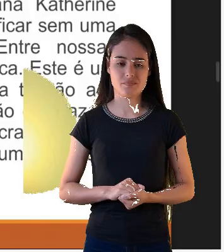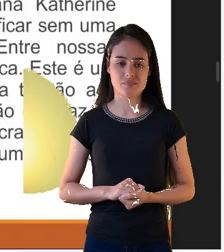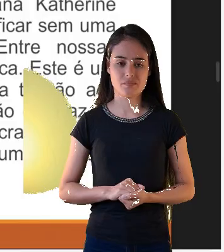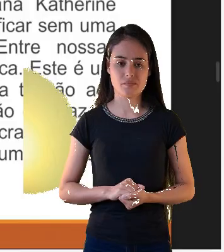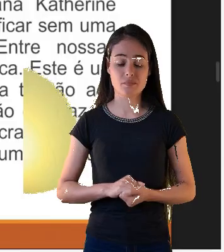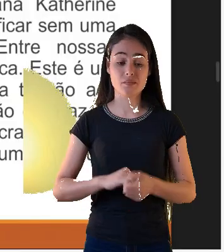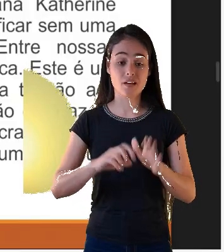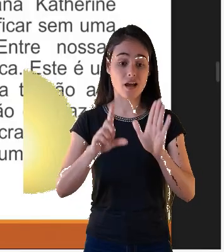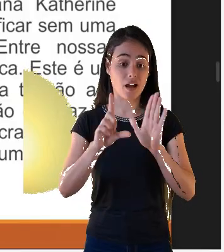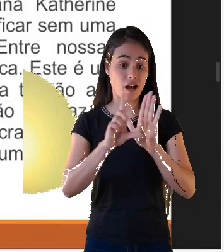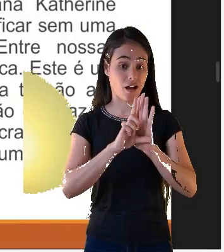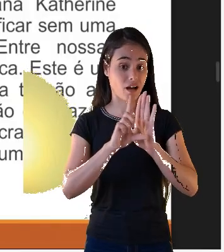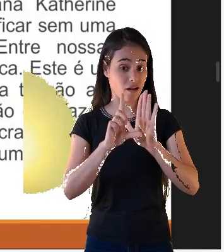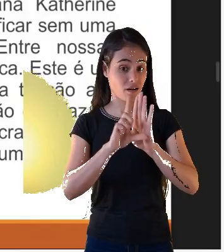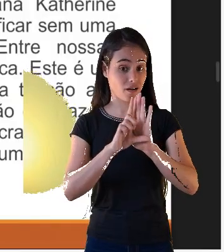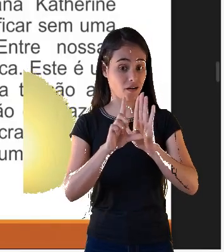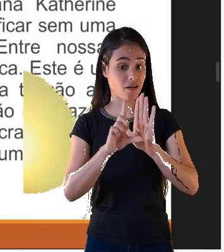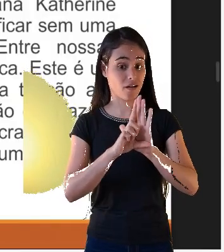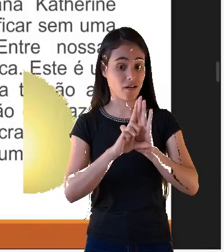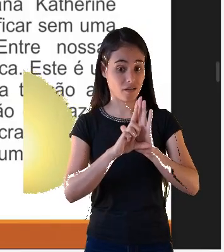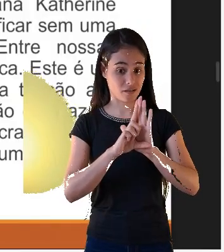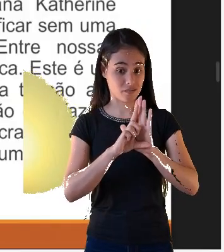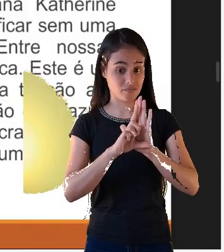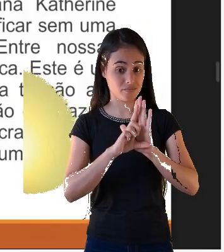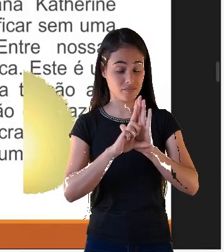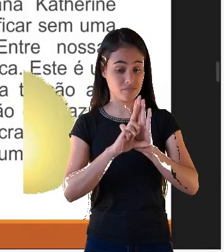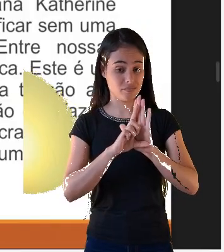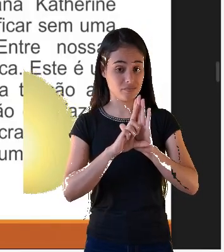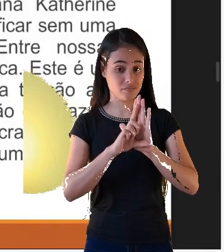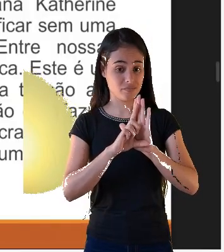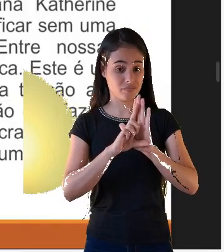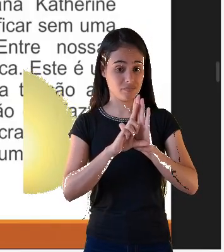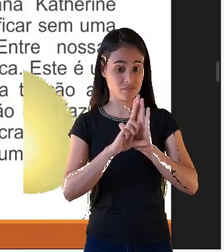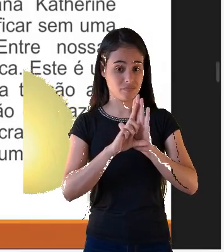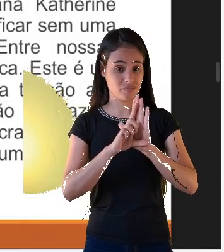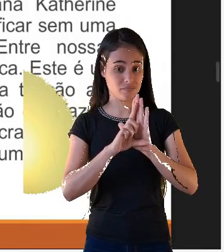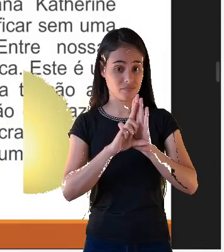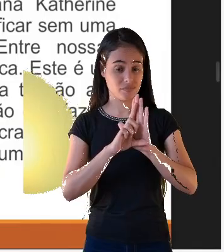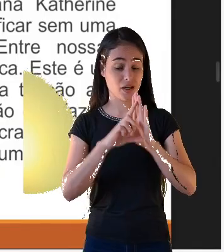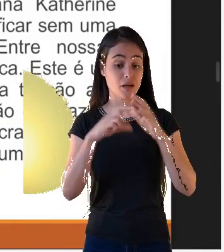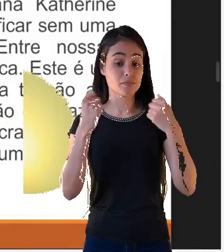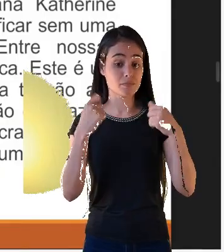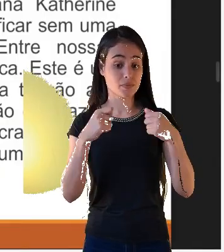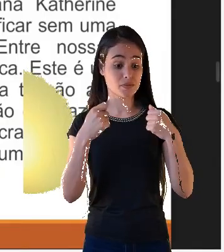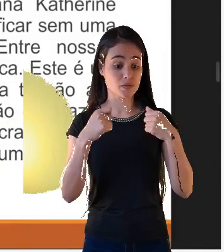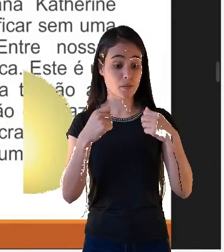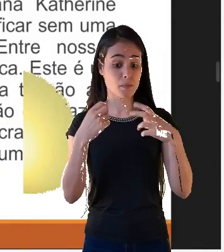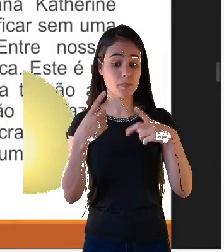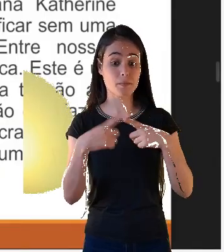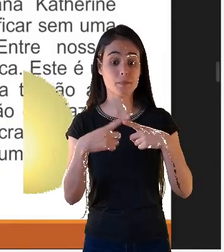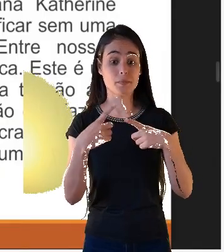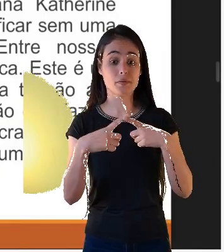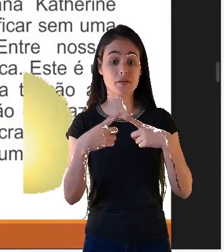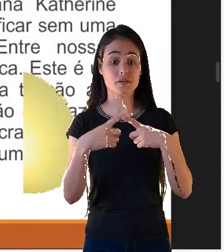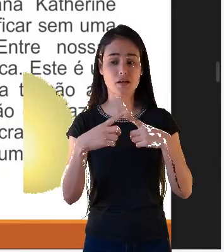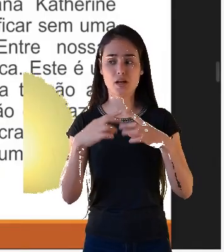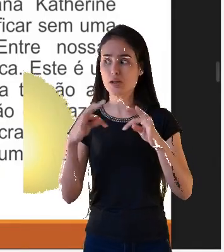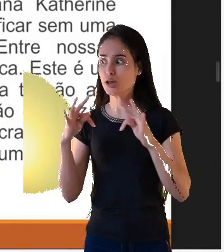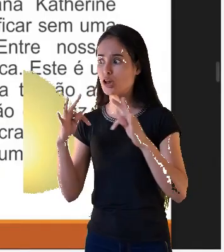suas condições de desenvolvimento. Então, vejam, essa lei só saiu, gente,